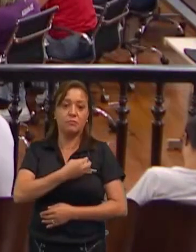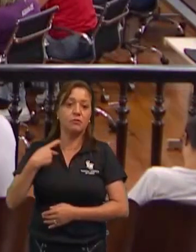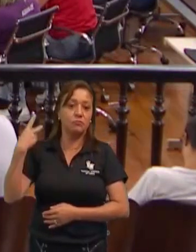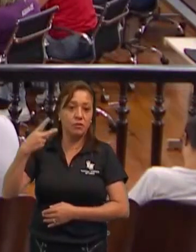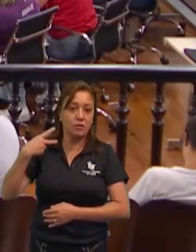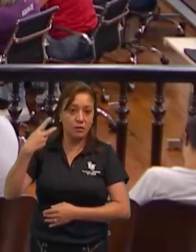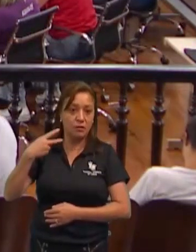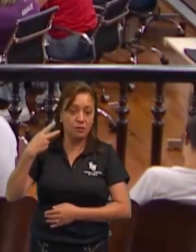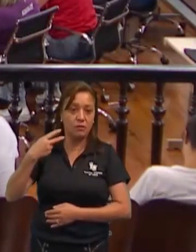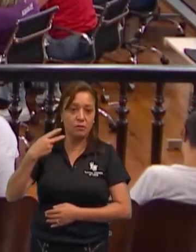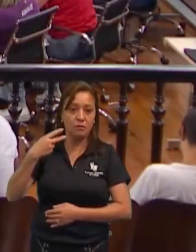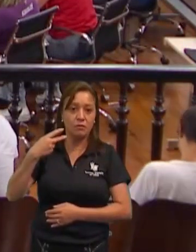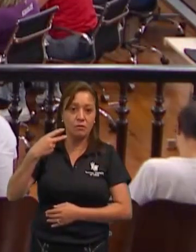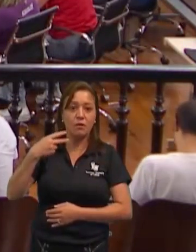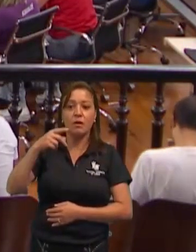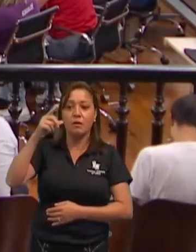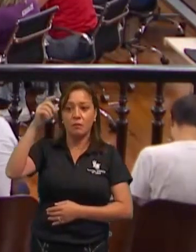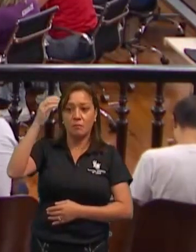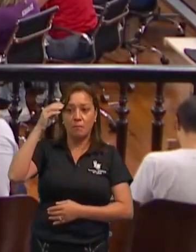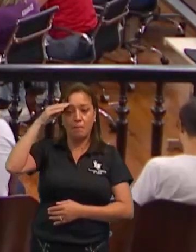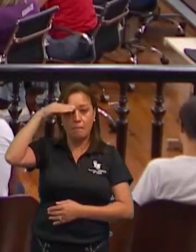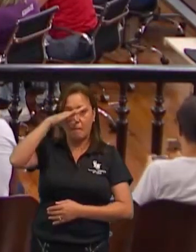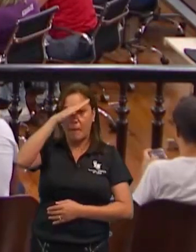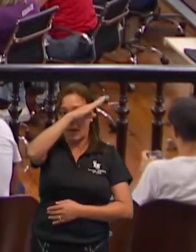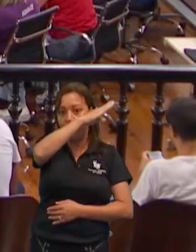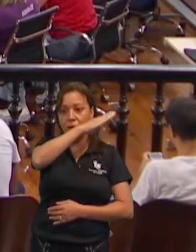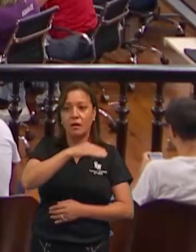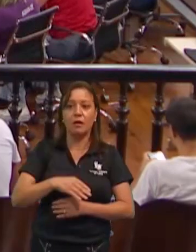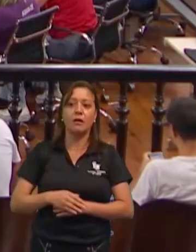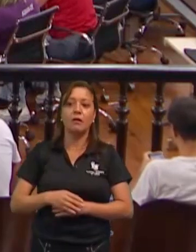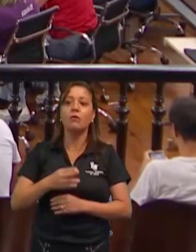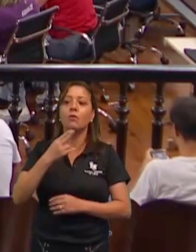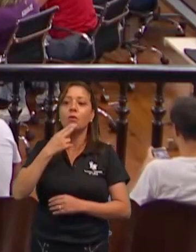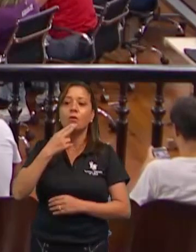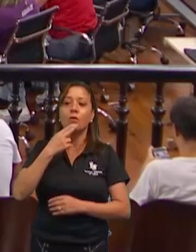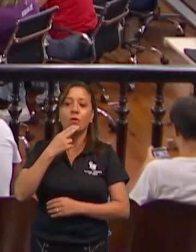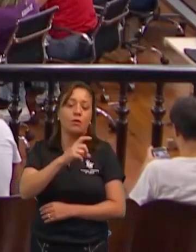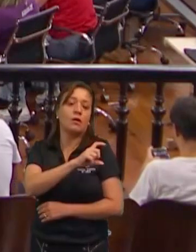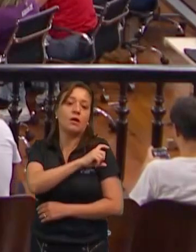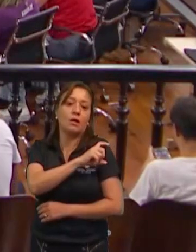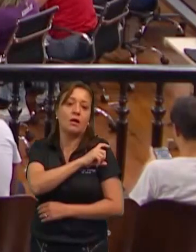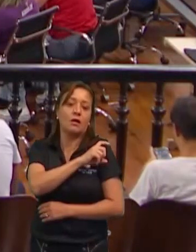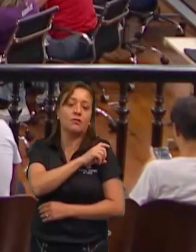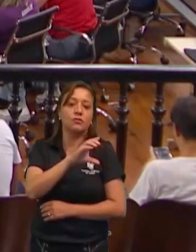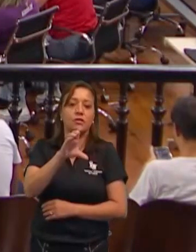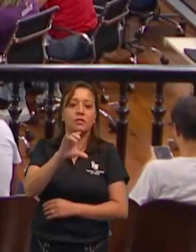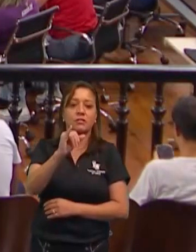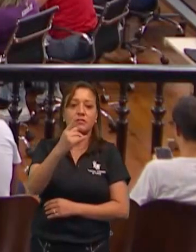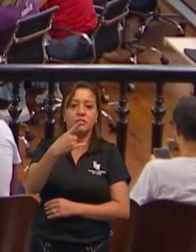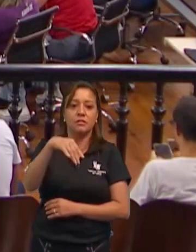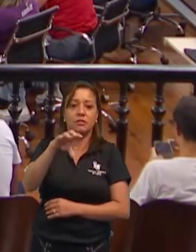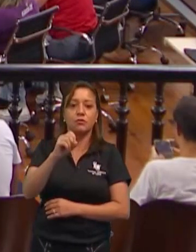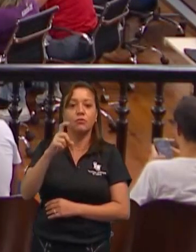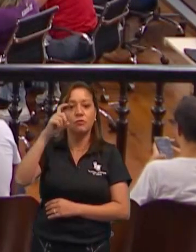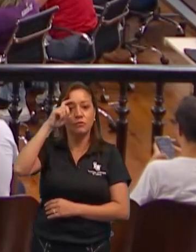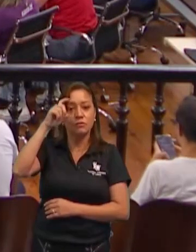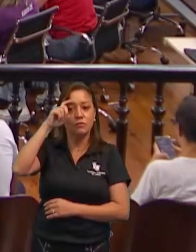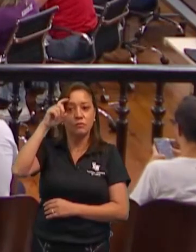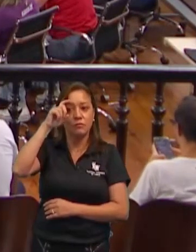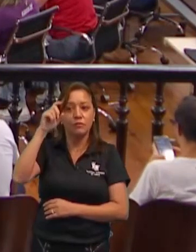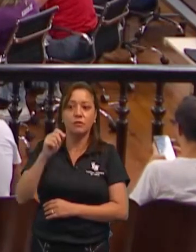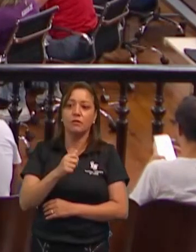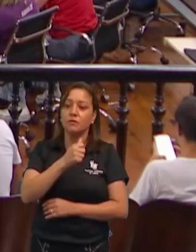vereadores Marlon Siqueira, Maurício Delgado, Wagner de Oliveira, protetora Cátia, Cido Reis, Juraci Schaefer, sargento Melo